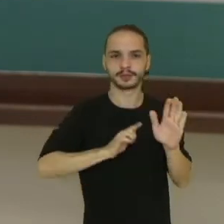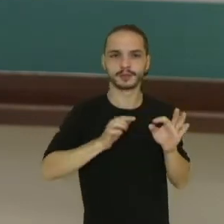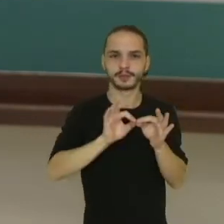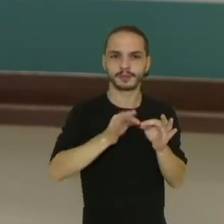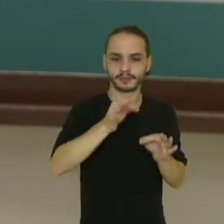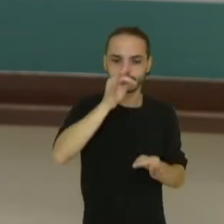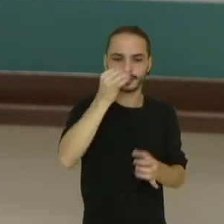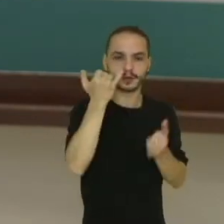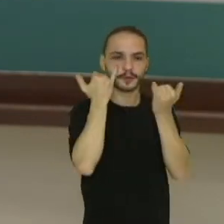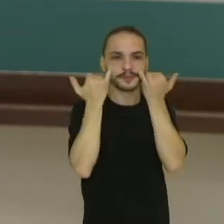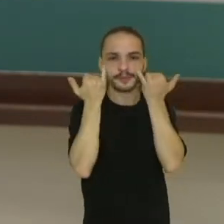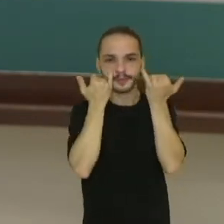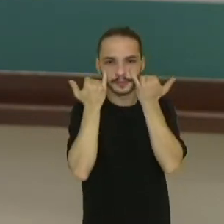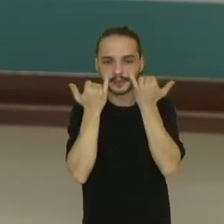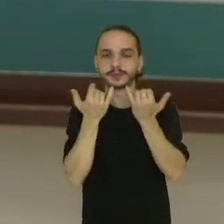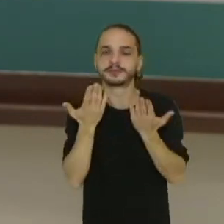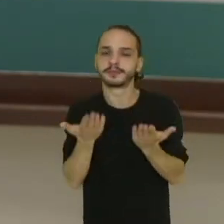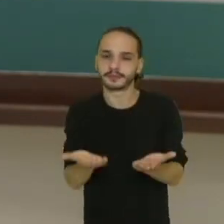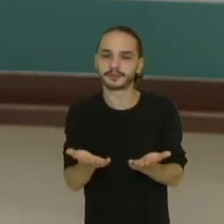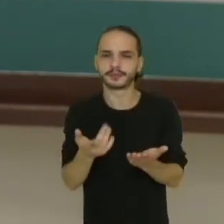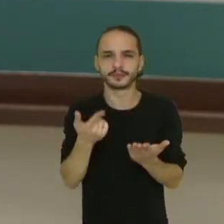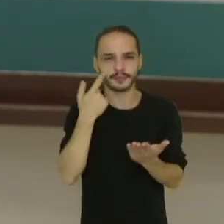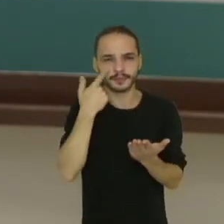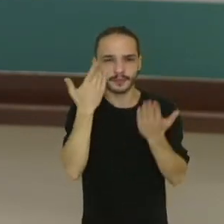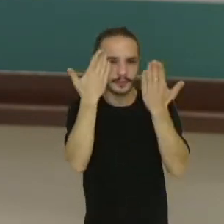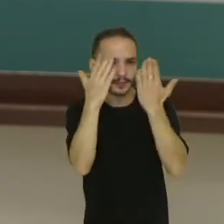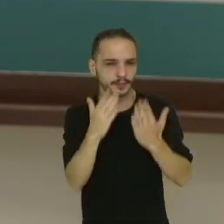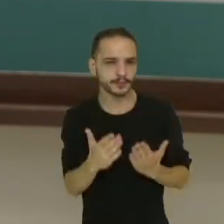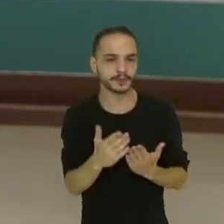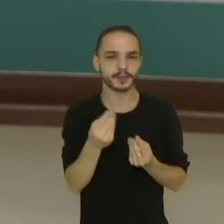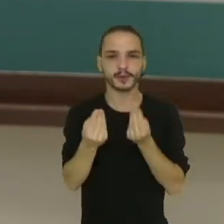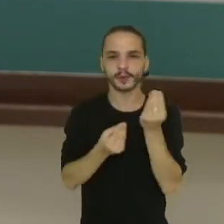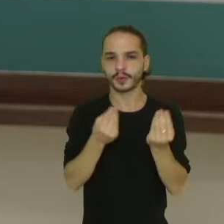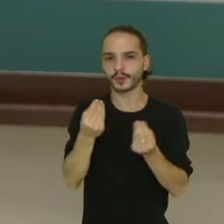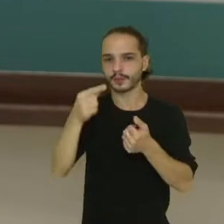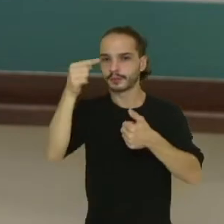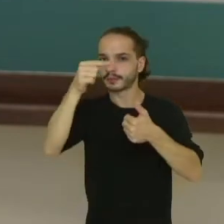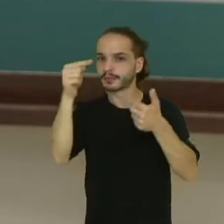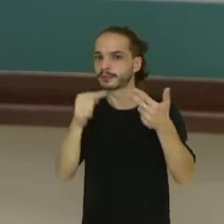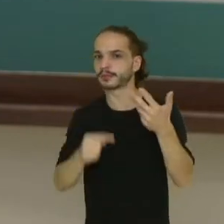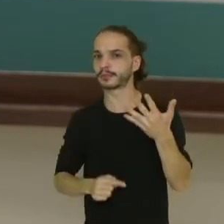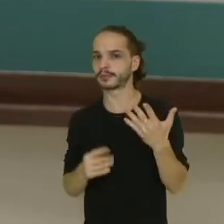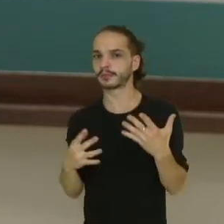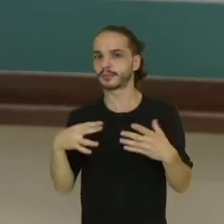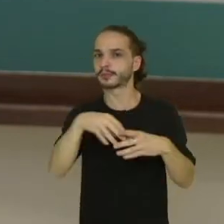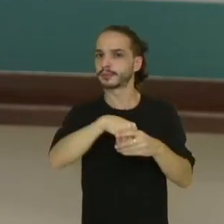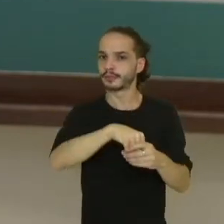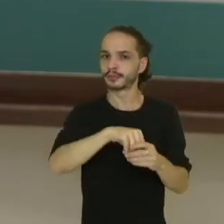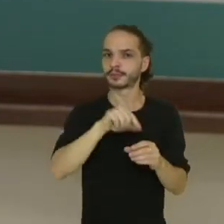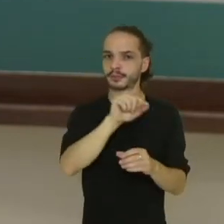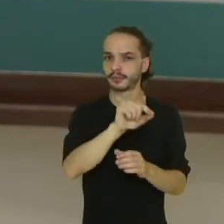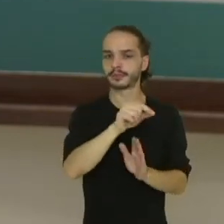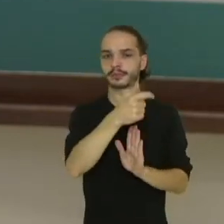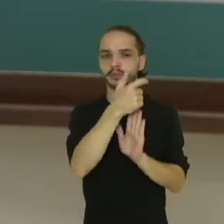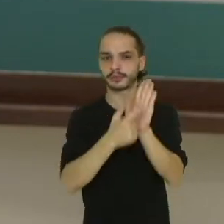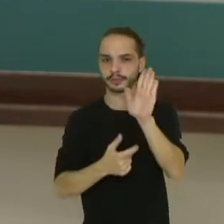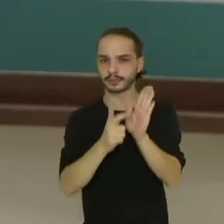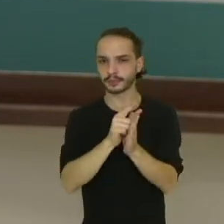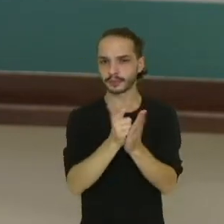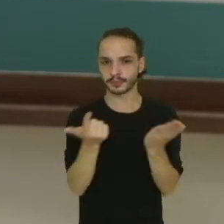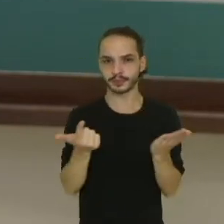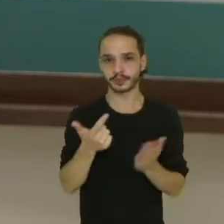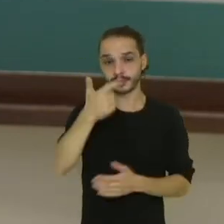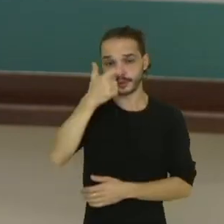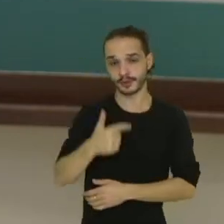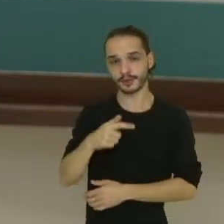de informações. Então a gente vai analisar um pouquinho quais são os elementos composicionais que constituem uma reportagem. Eu